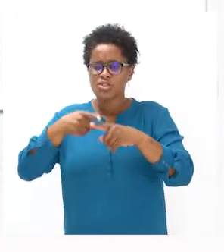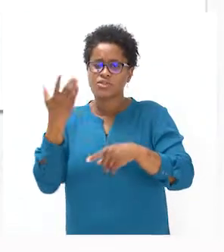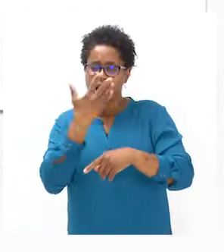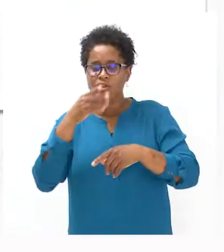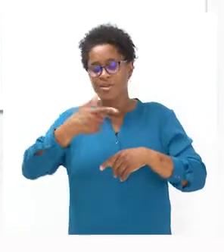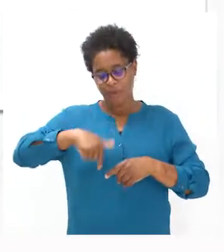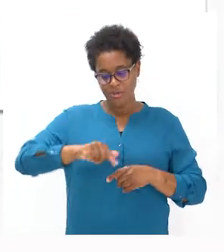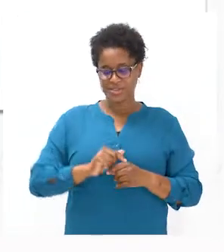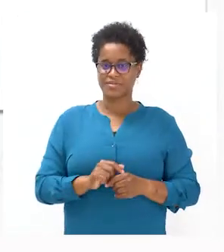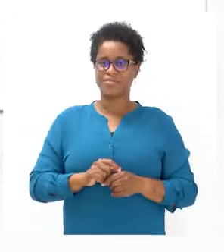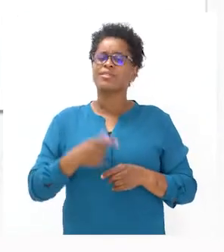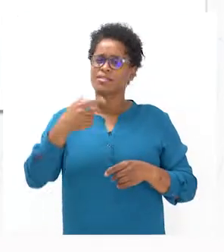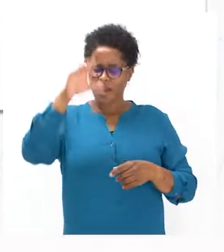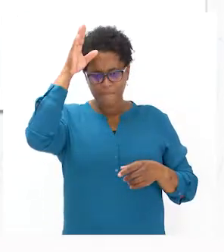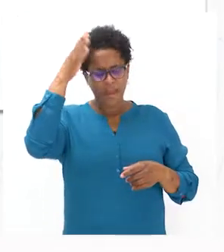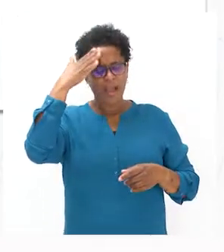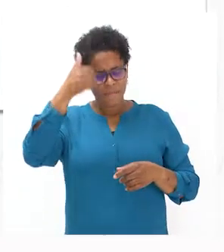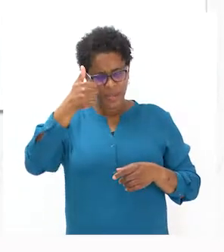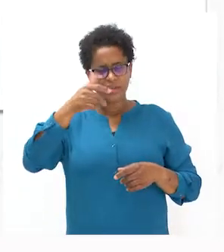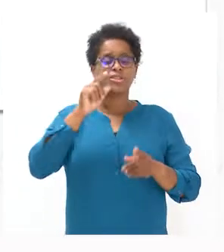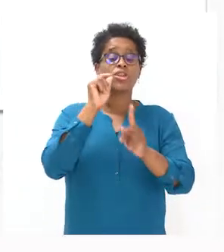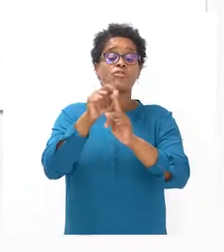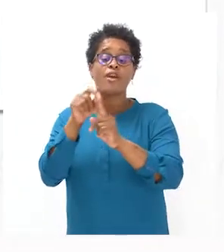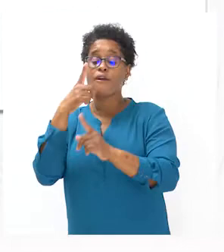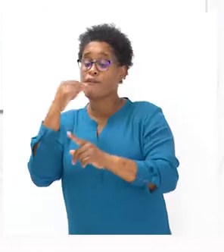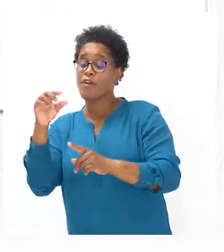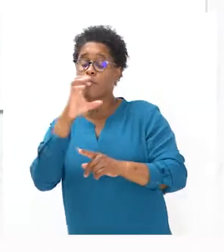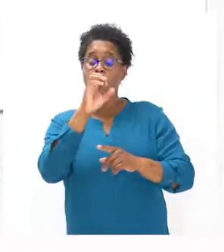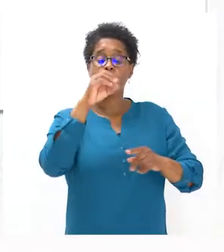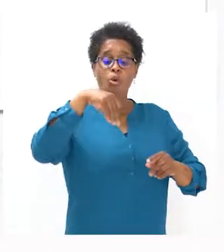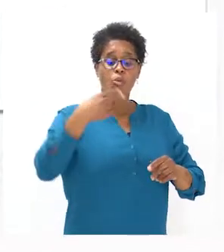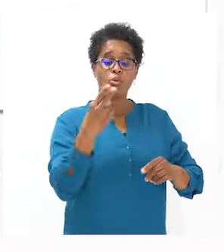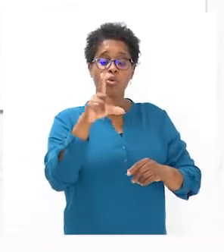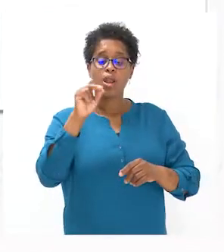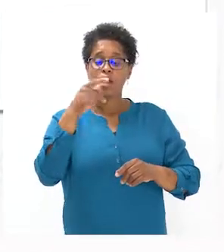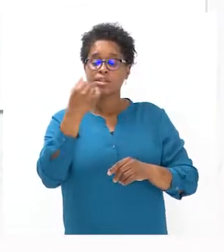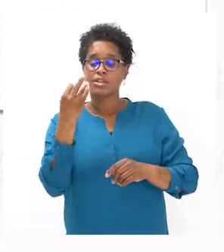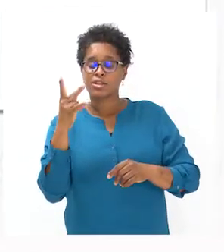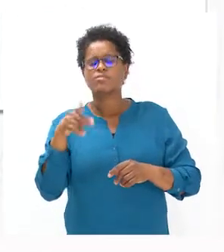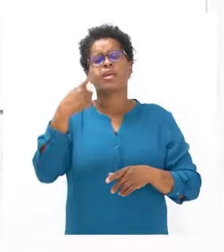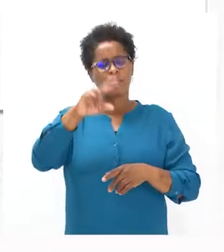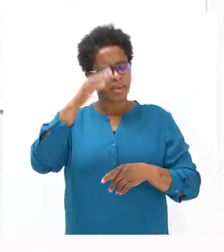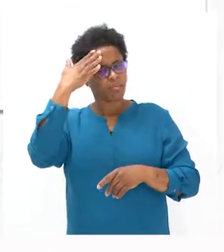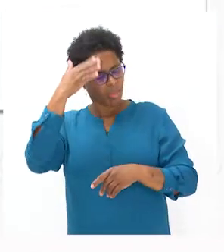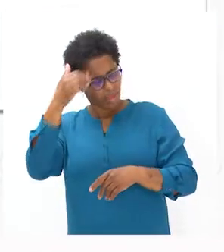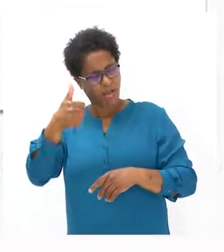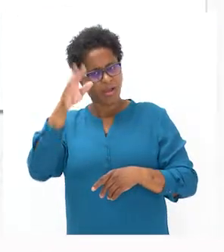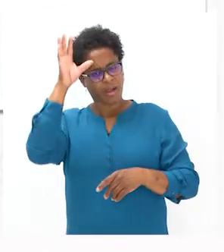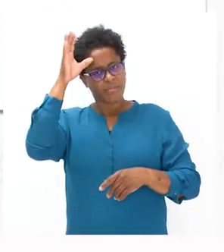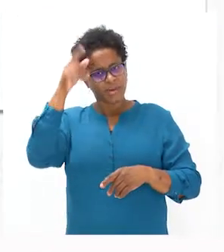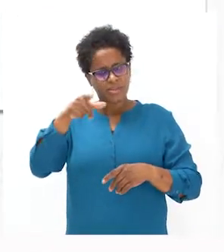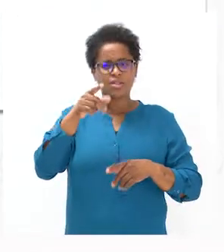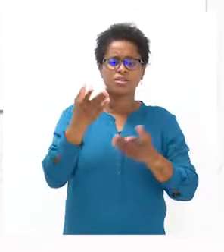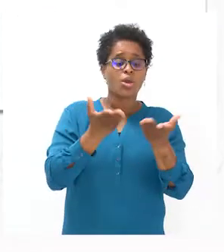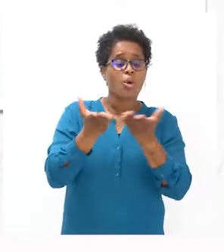aula? Capaz de identificar os verbos copulativos, capaz de distinguir verbos copulativos de